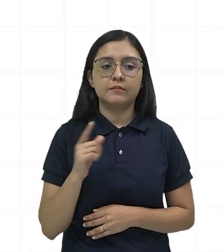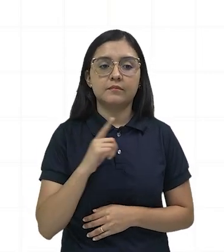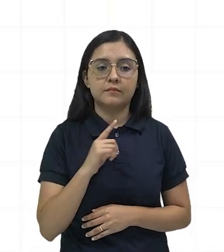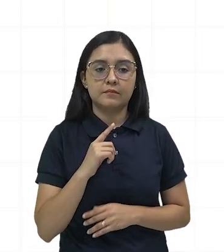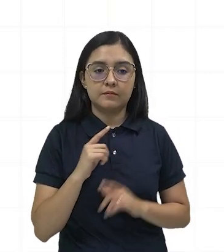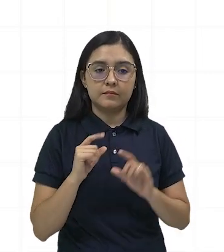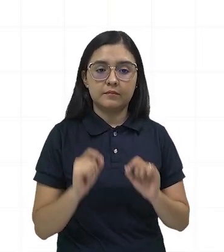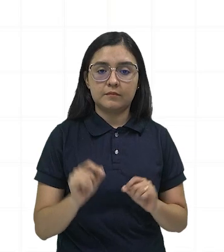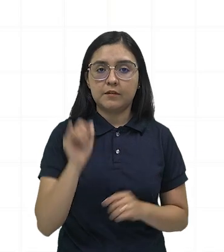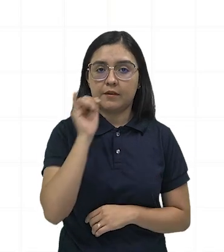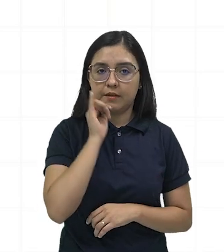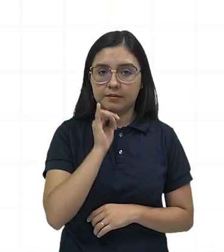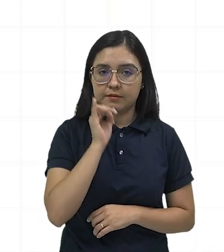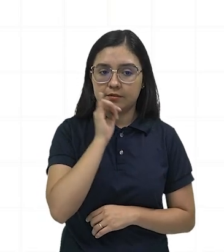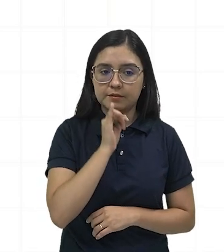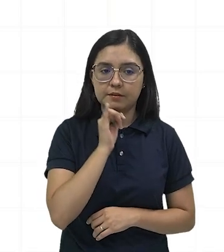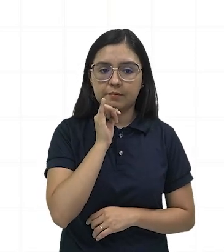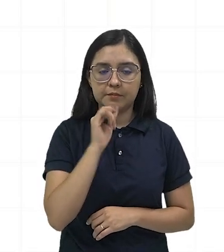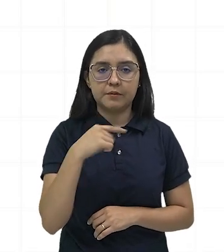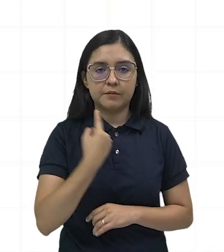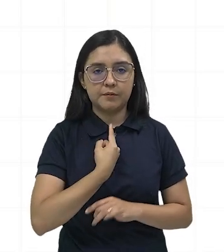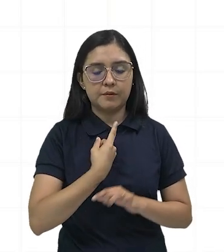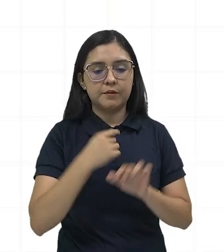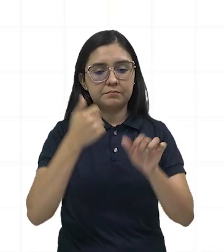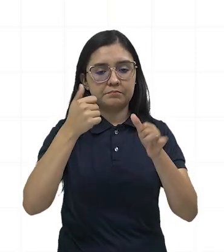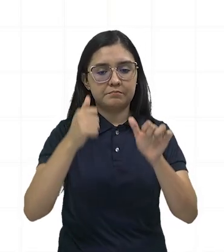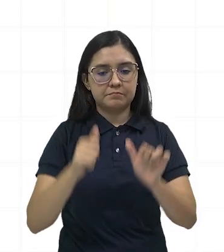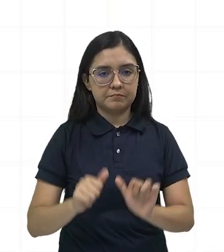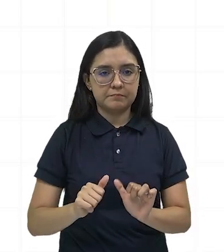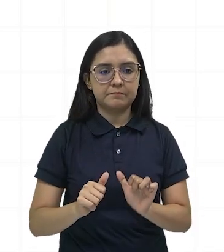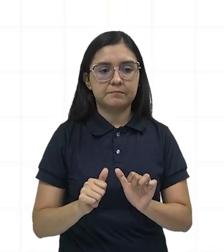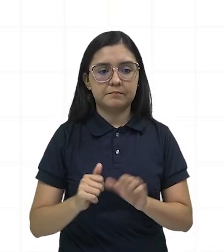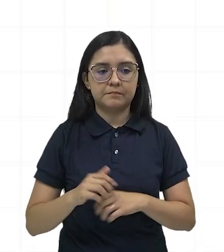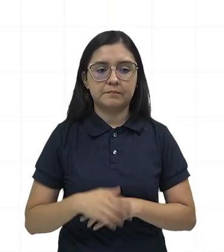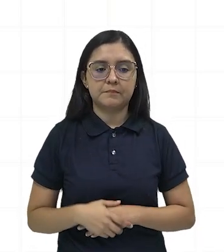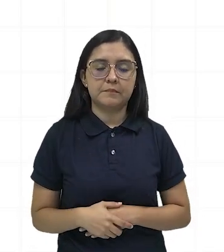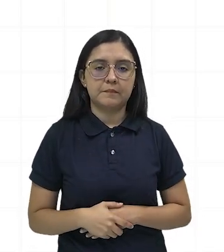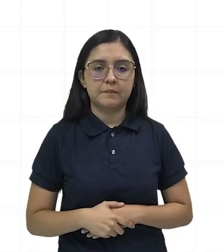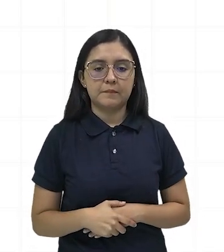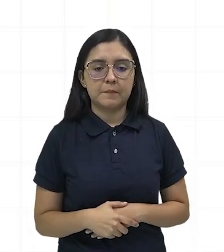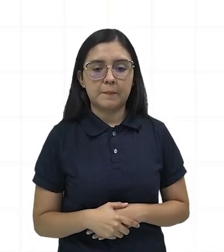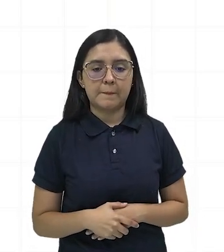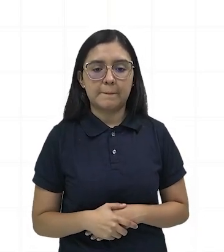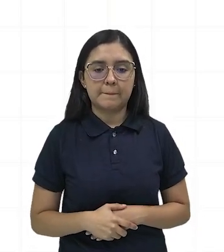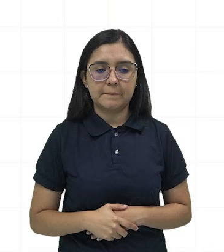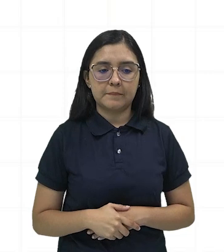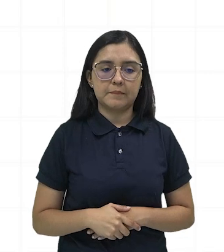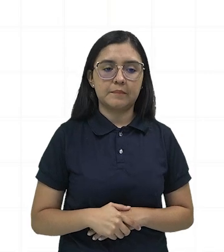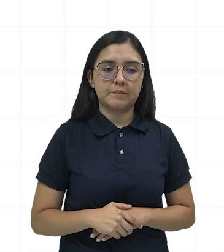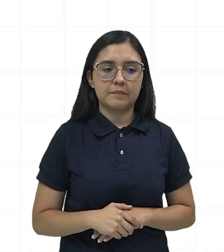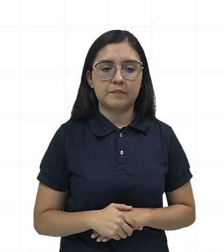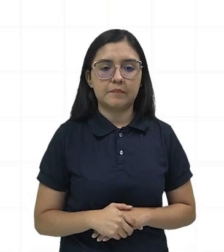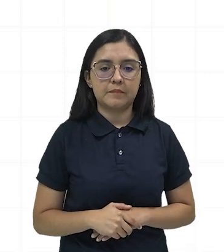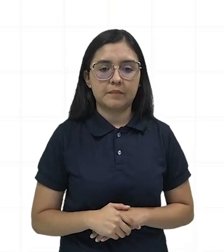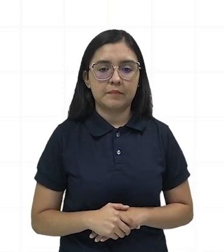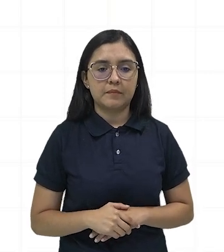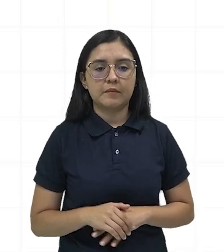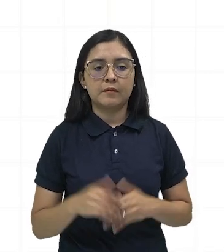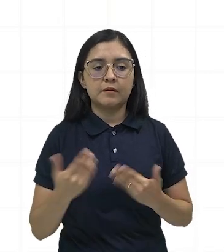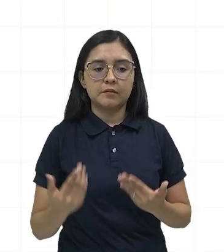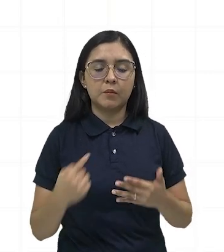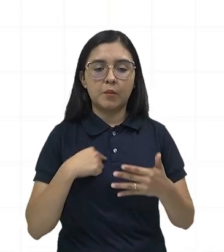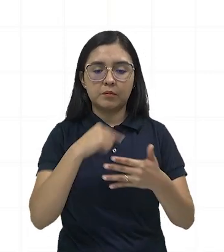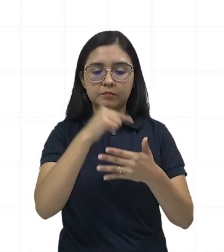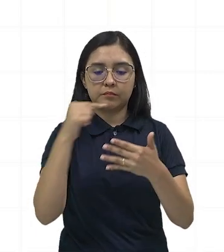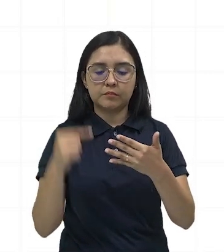mais casos aqui para analisarmos. Ó, mesma coisa, né? Quais as alternativas a